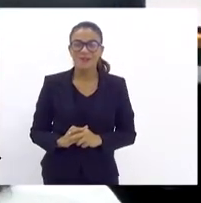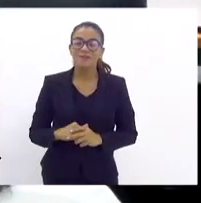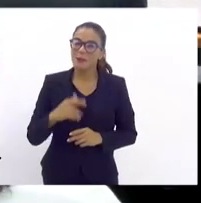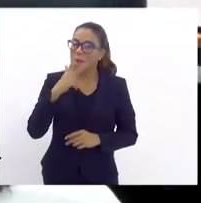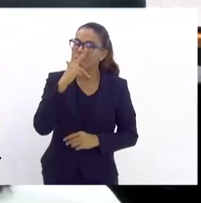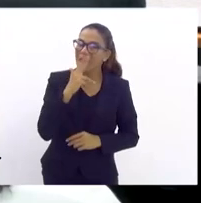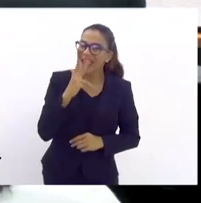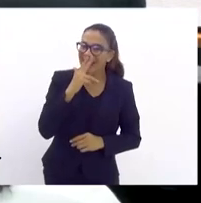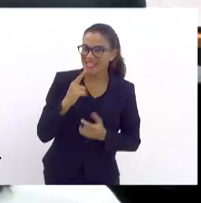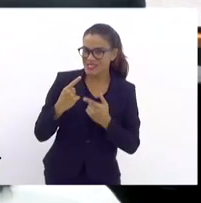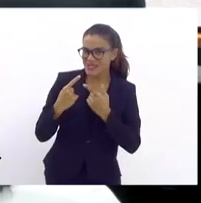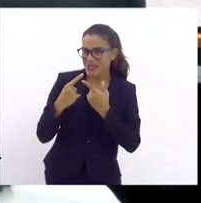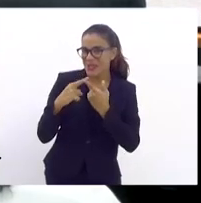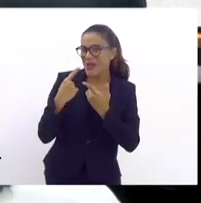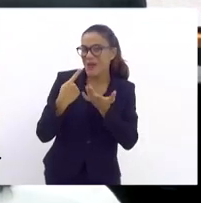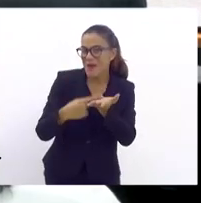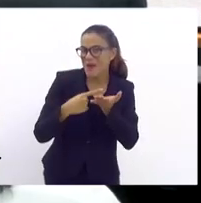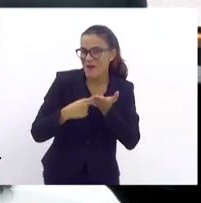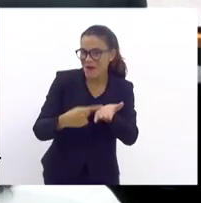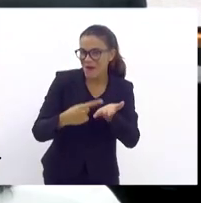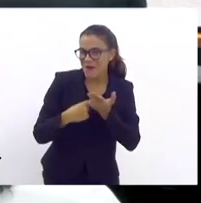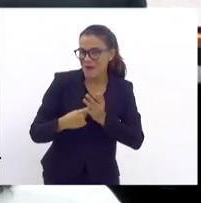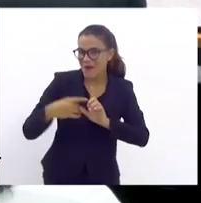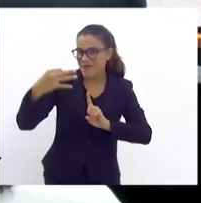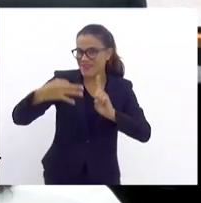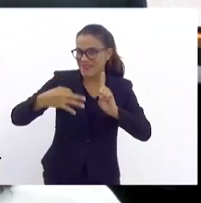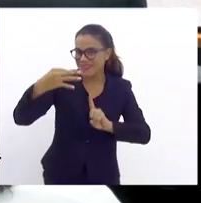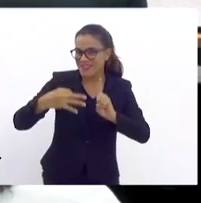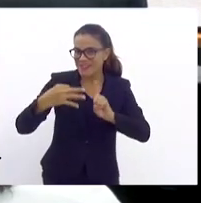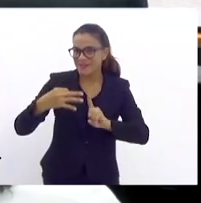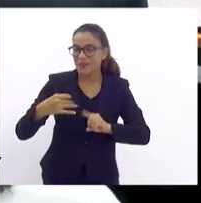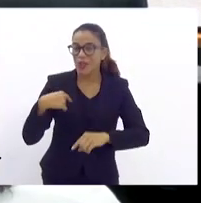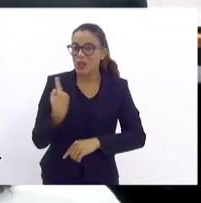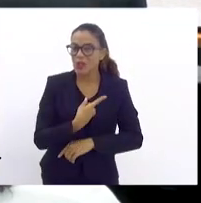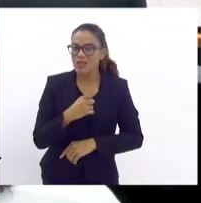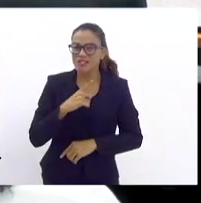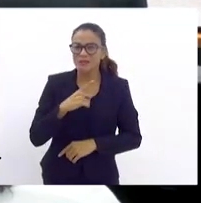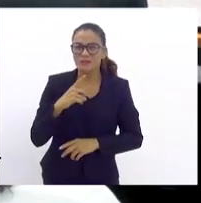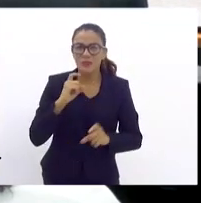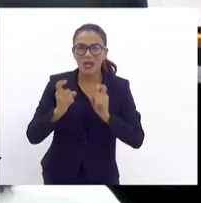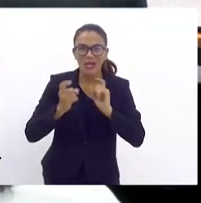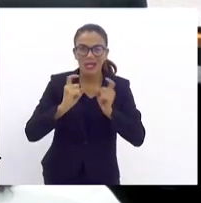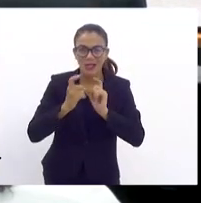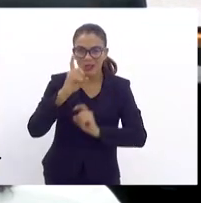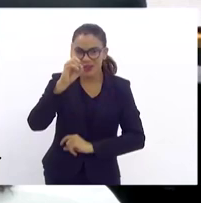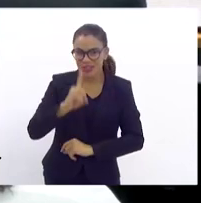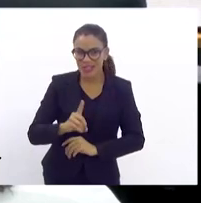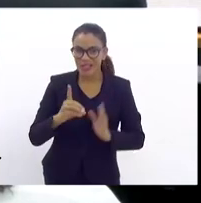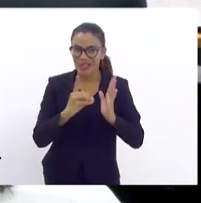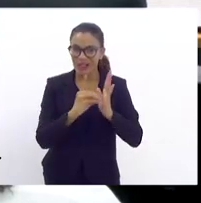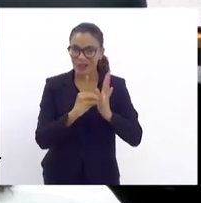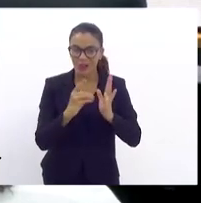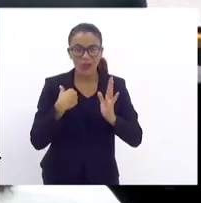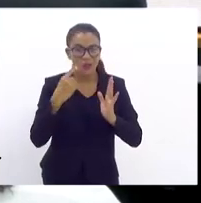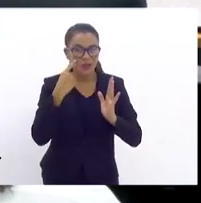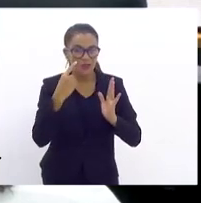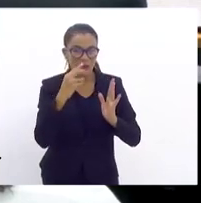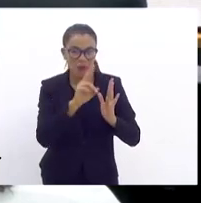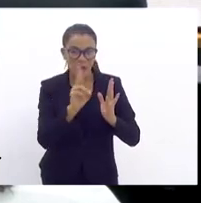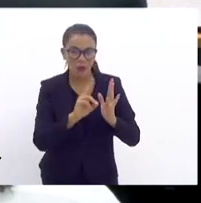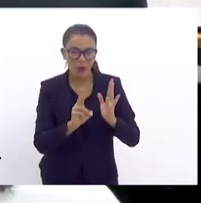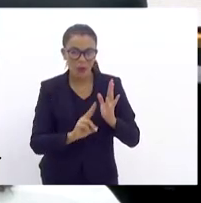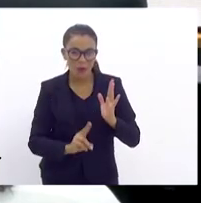parece até que eu combinei para desembargadora mas nós temos uma reunião com o diretor do Detran eu tô até vendo o nome dele